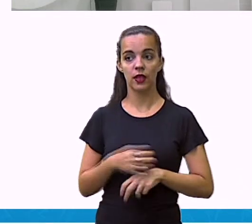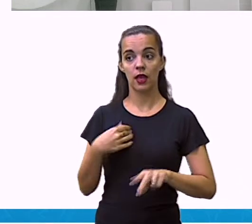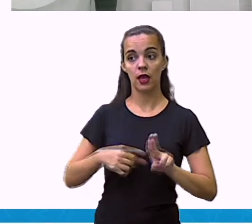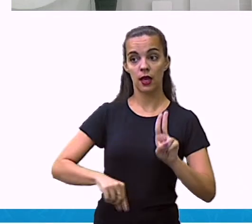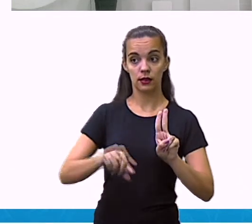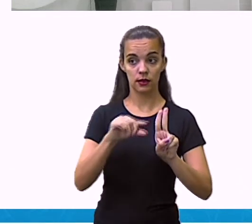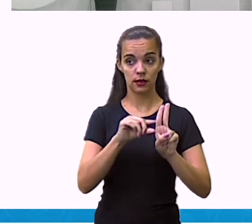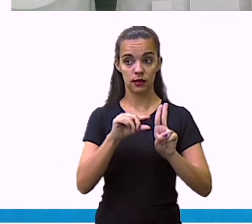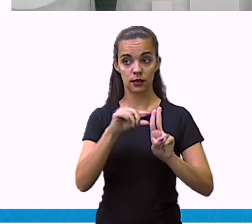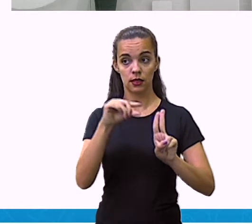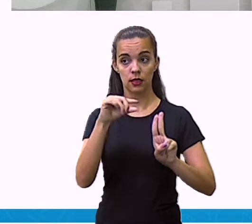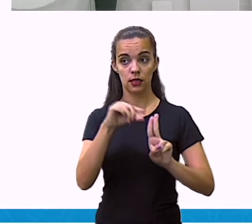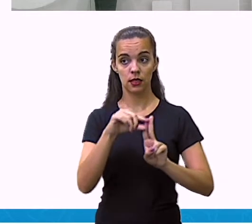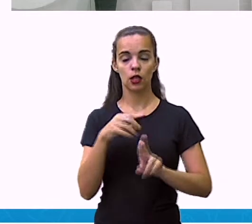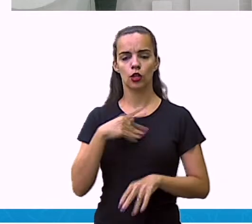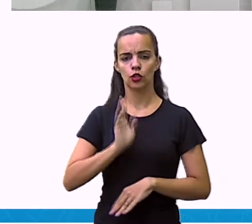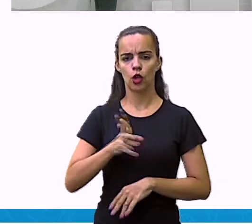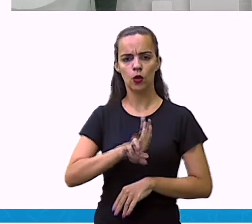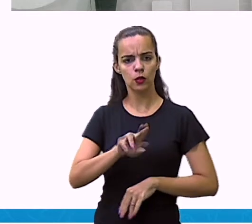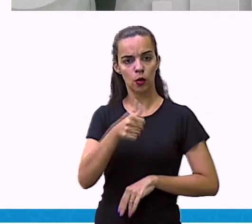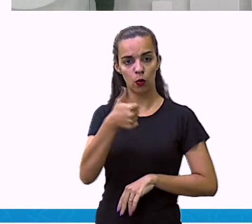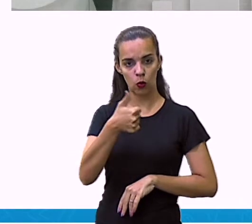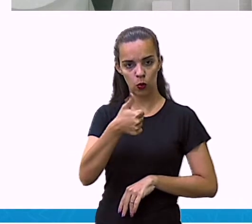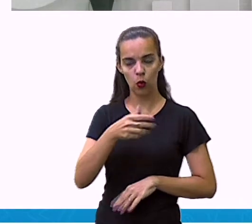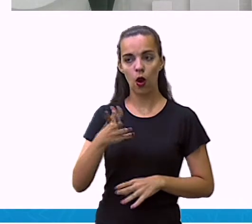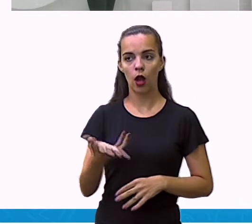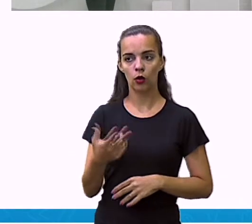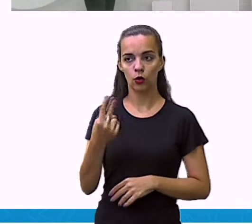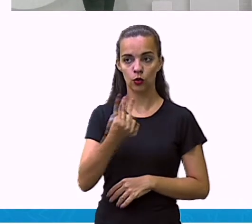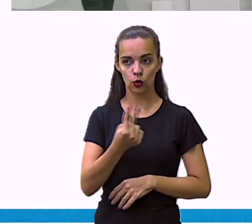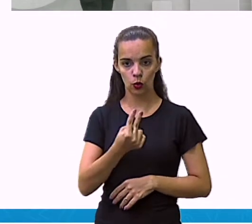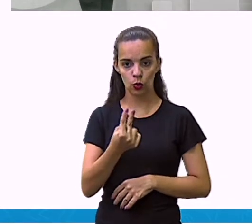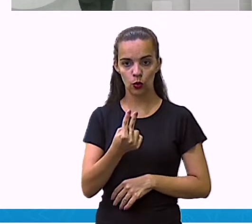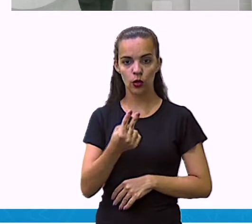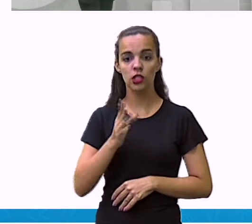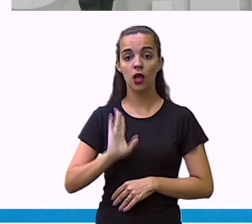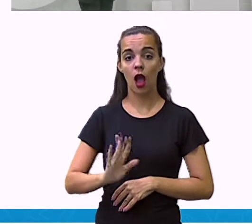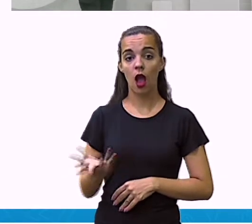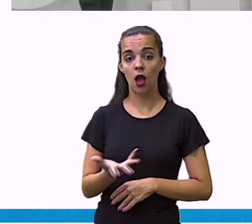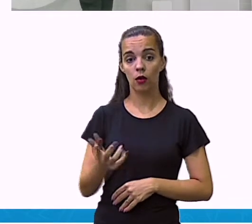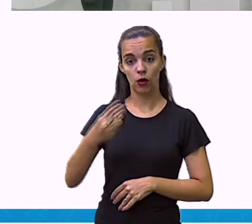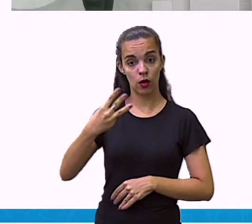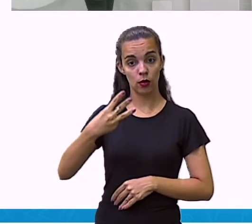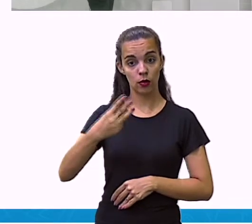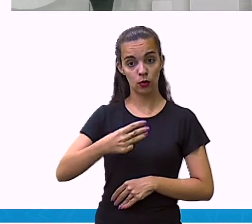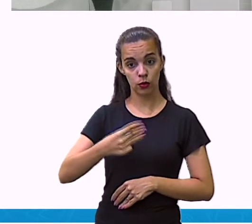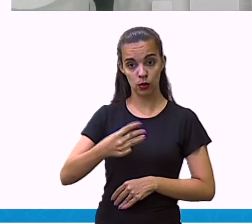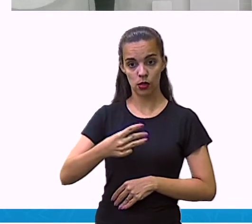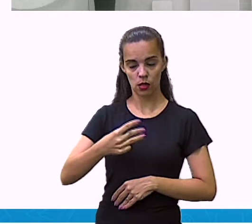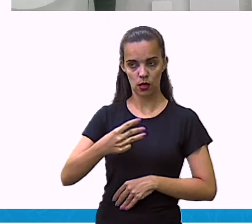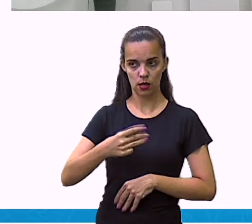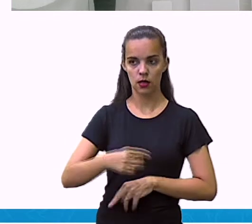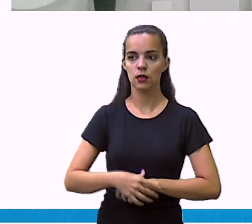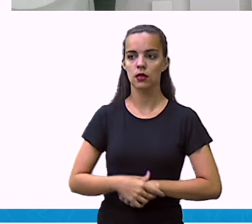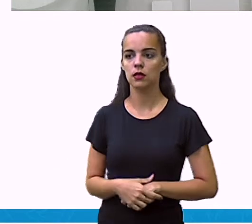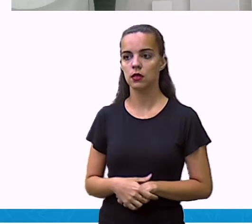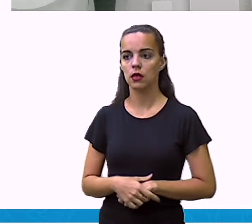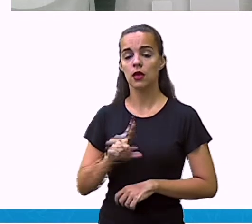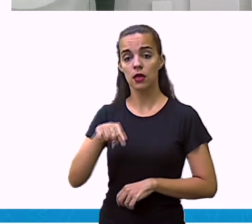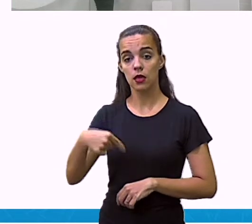já fiz o 2, agora nós vamos para o algarismo 3. E a próxima linha, o